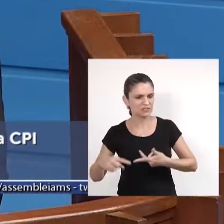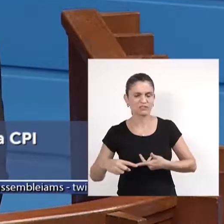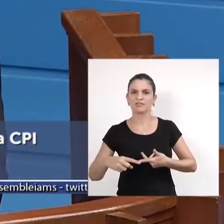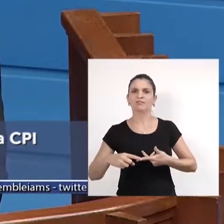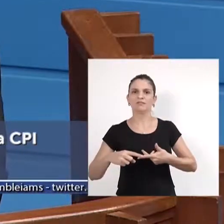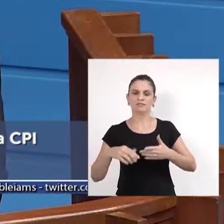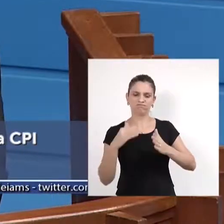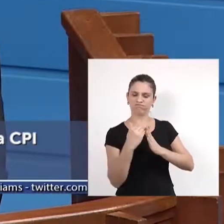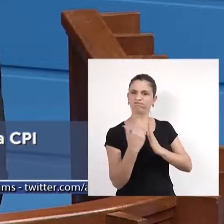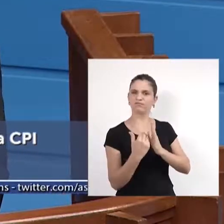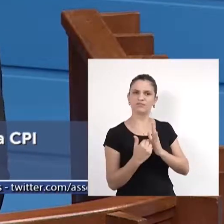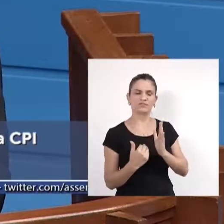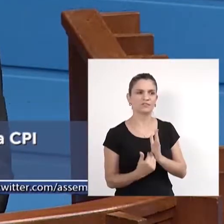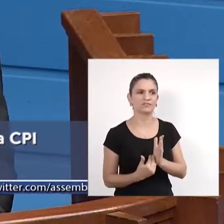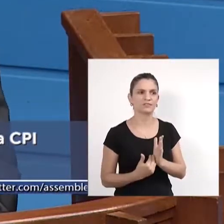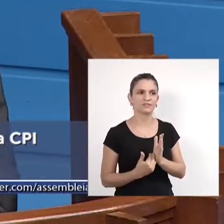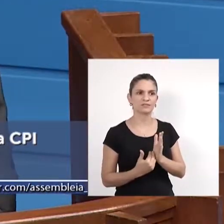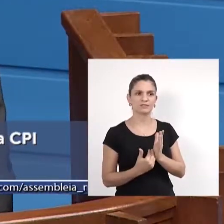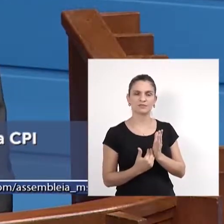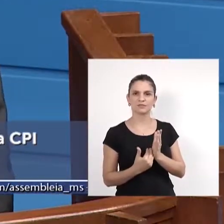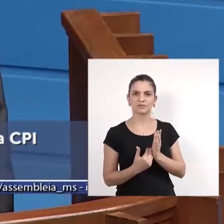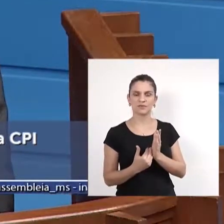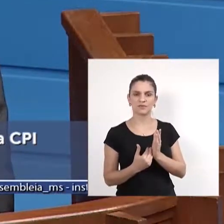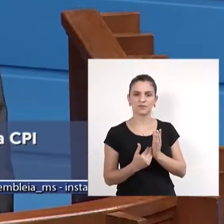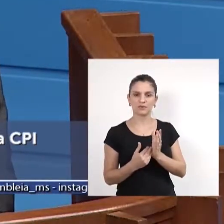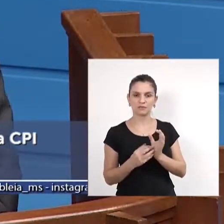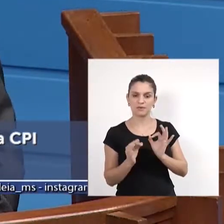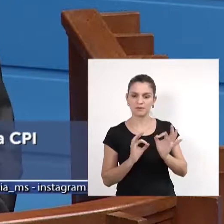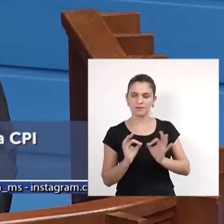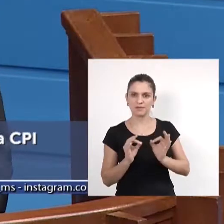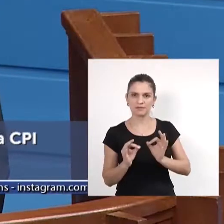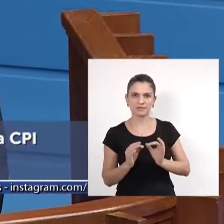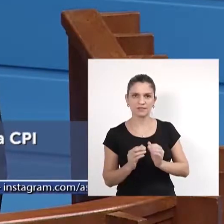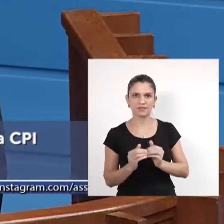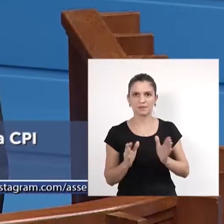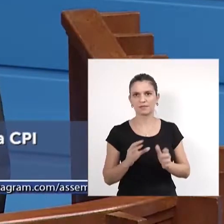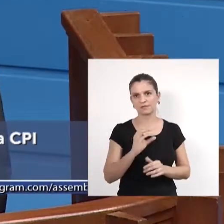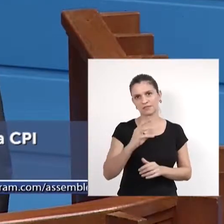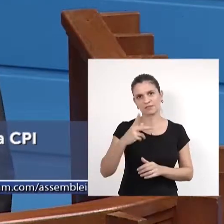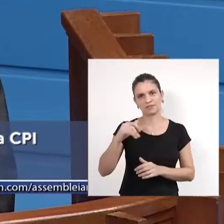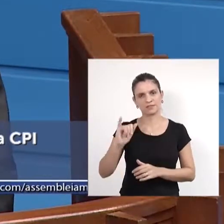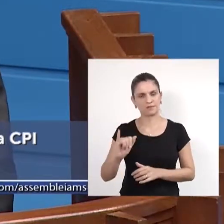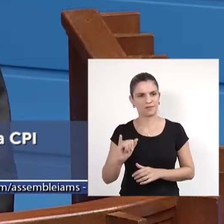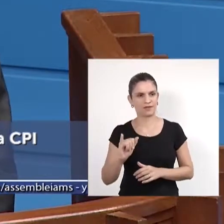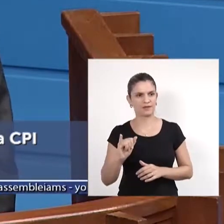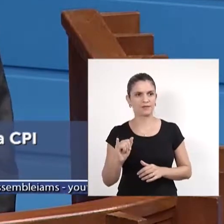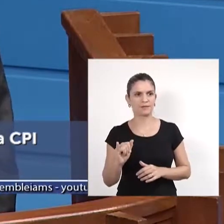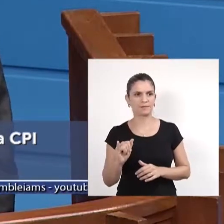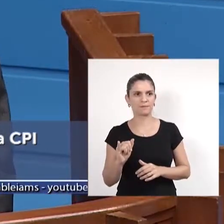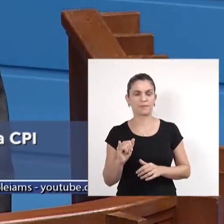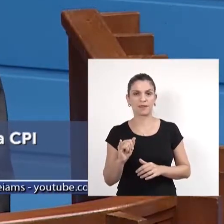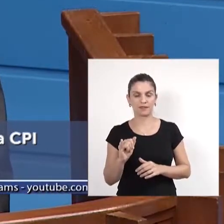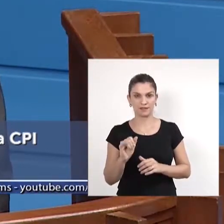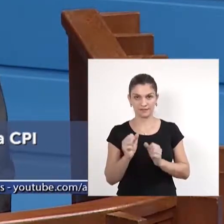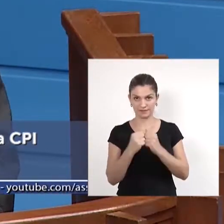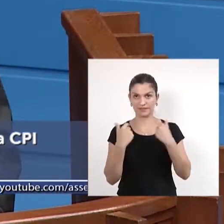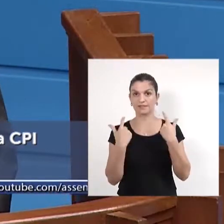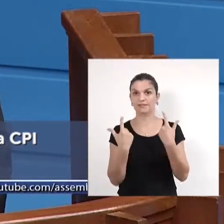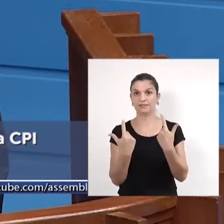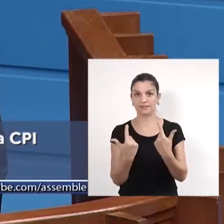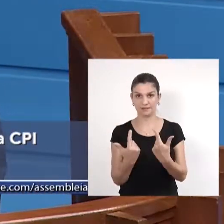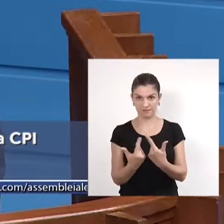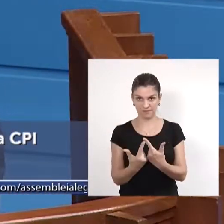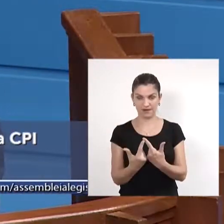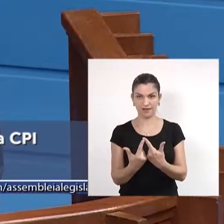levam a ser coautor dessa CPI da Energisa, uma CPI que é da Assembleia Legislativa e não apenas